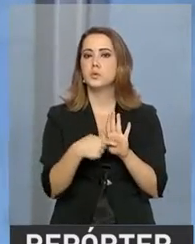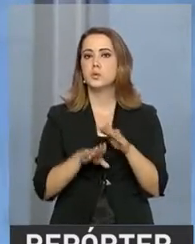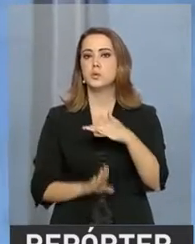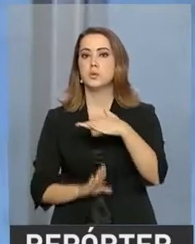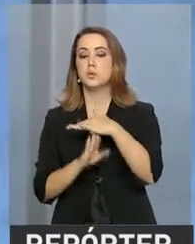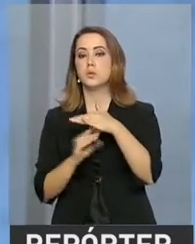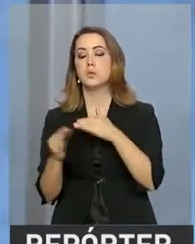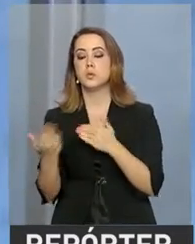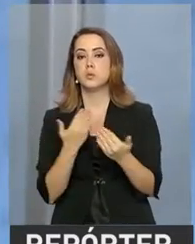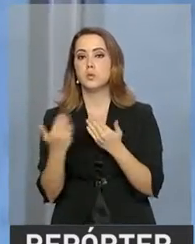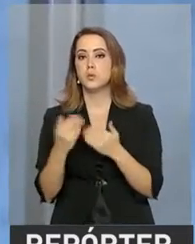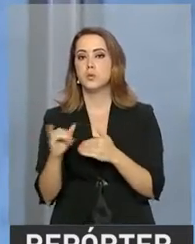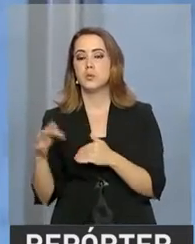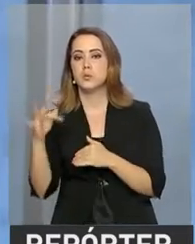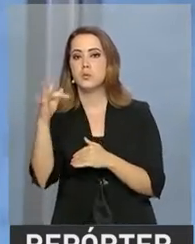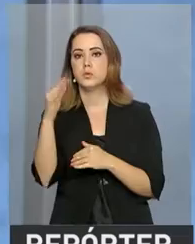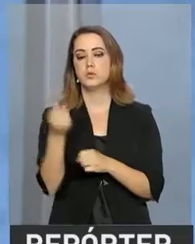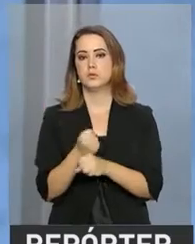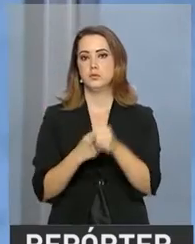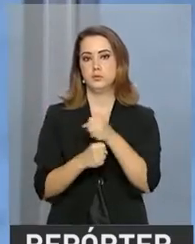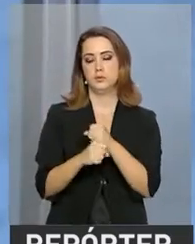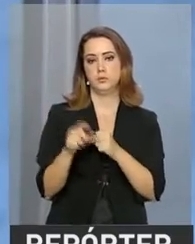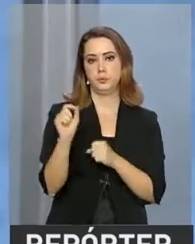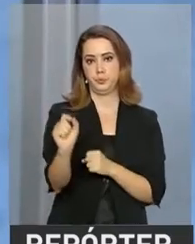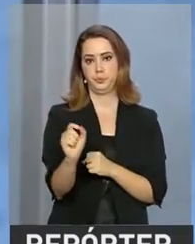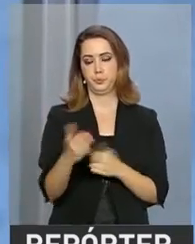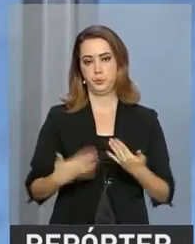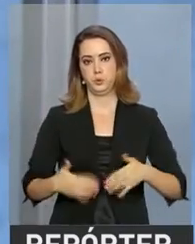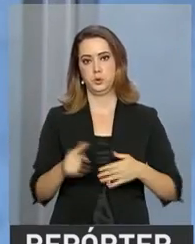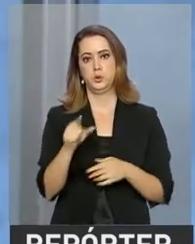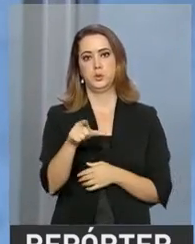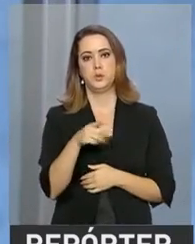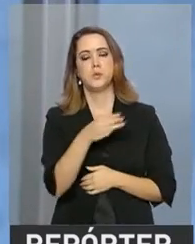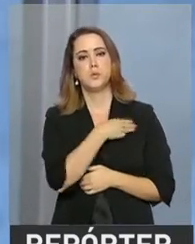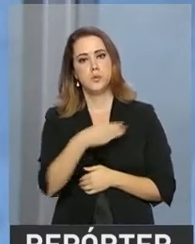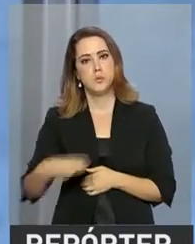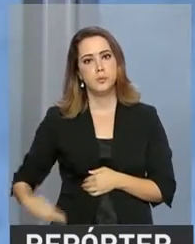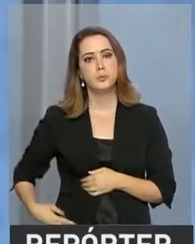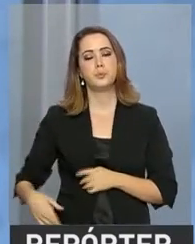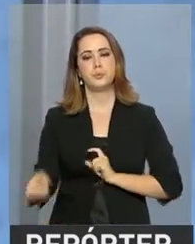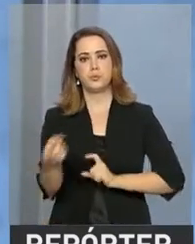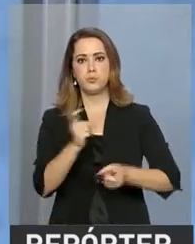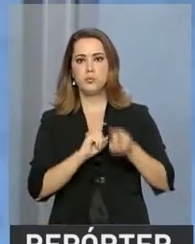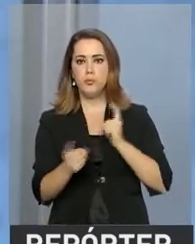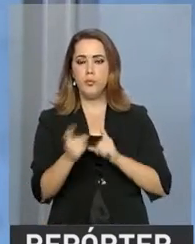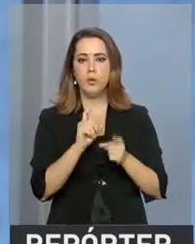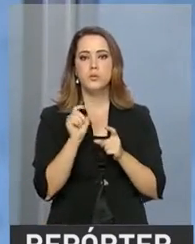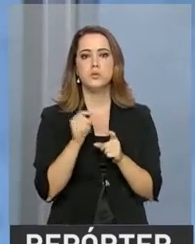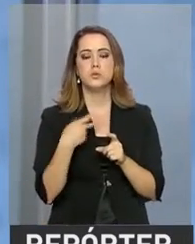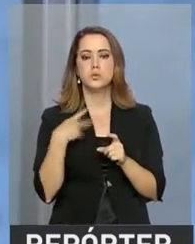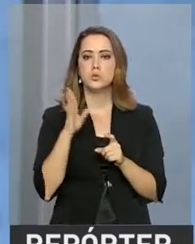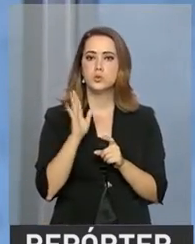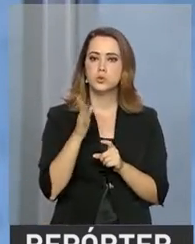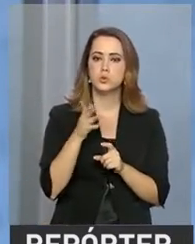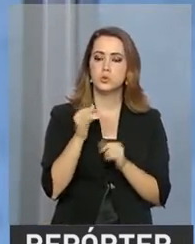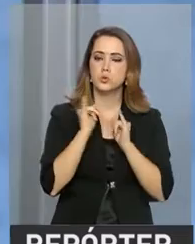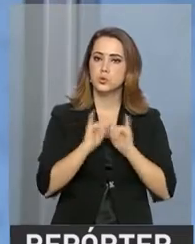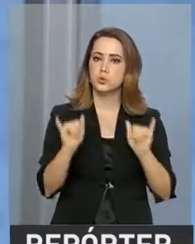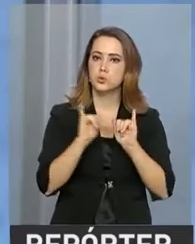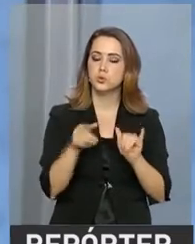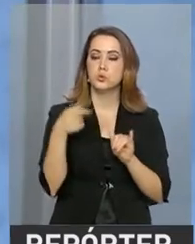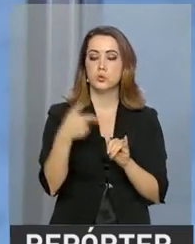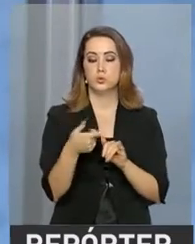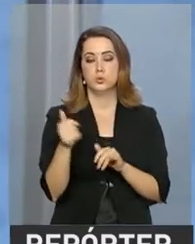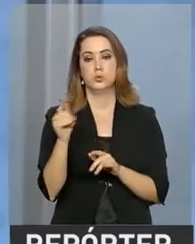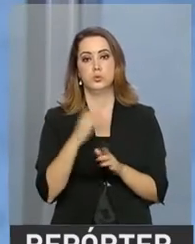à inflação do ano anterior. A medida é defendida pelo ministro da Fazenda, Henrique Meirelles, e foi anunciada já no primeiro dia de governo, em